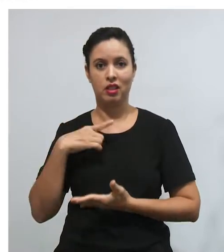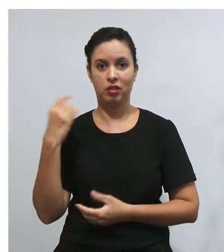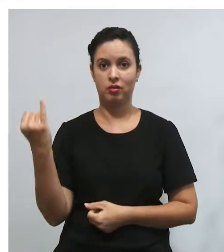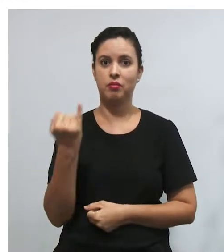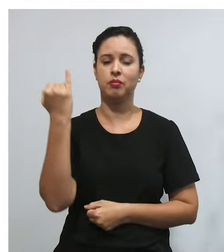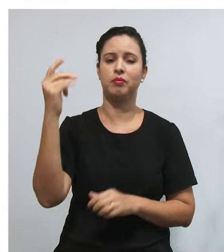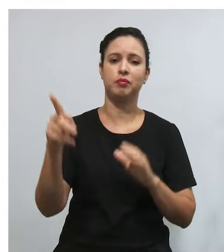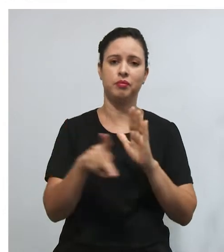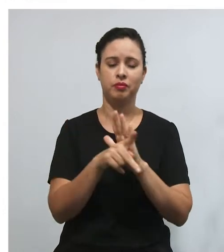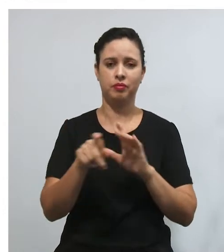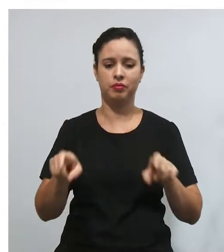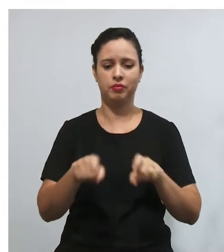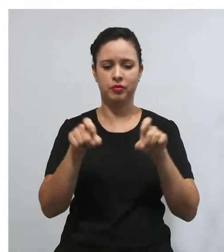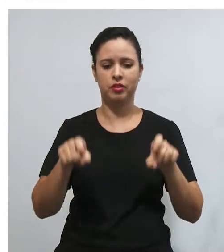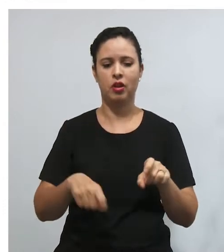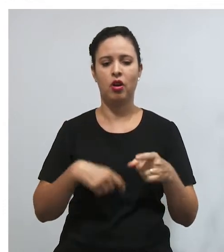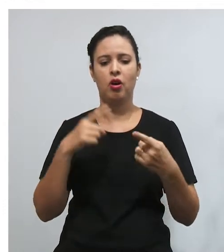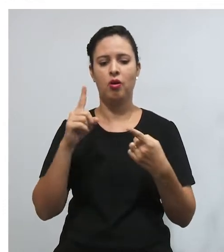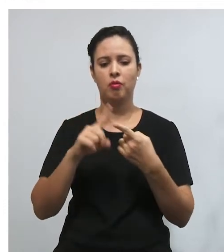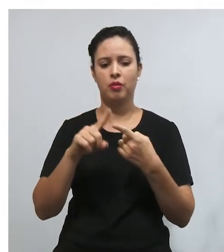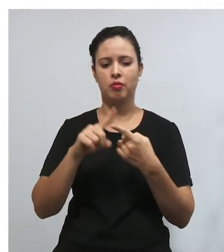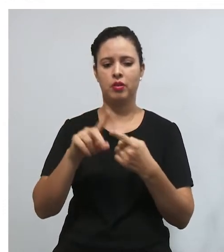importante, hardware,